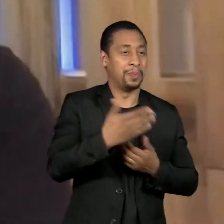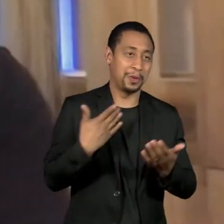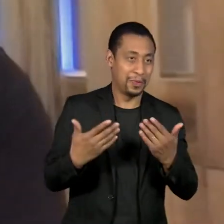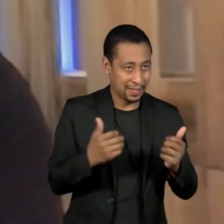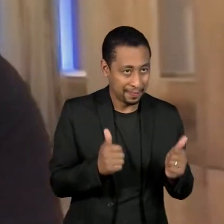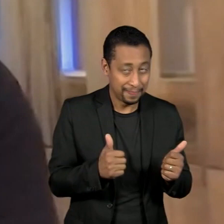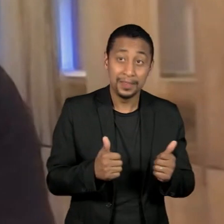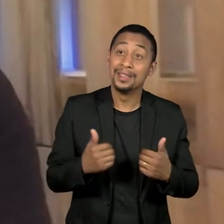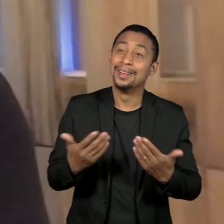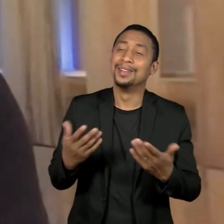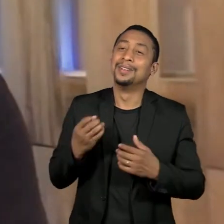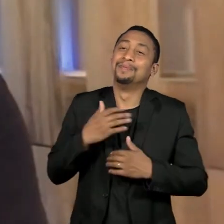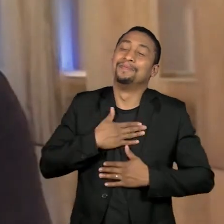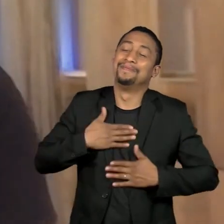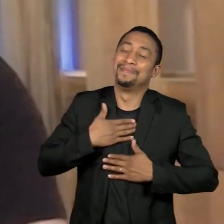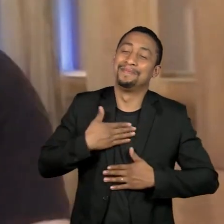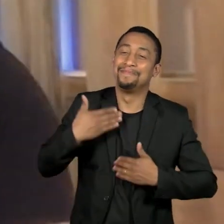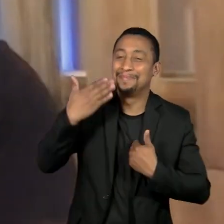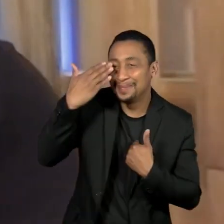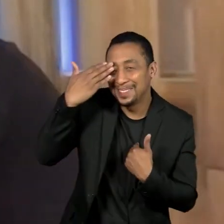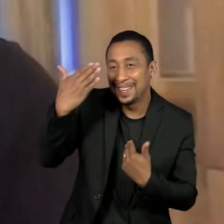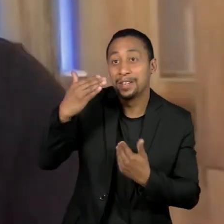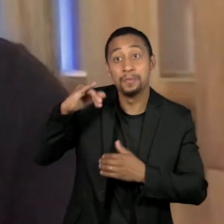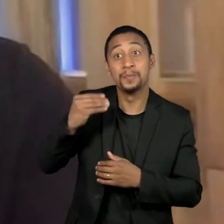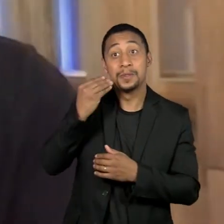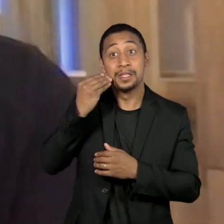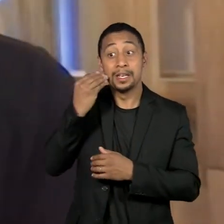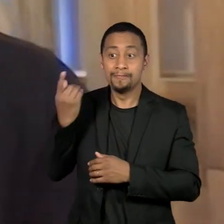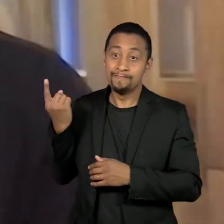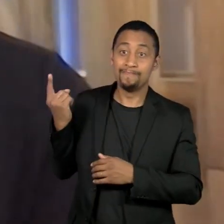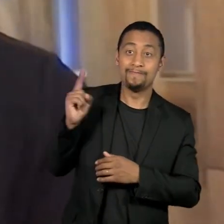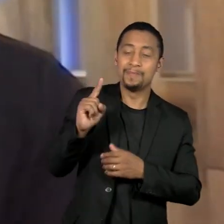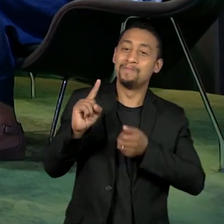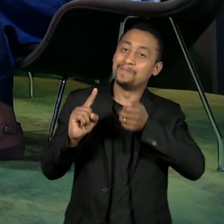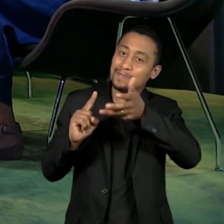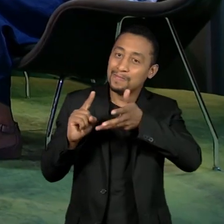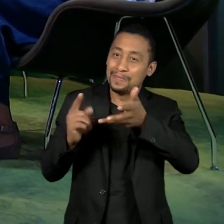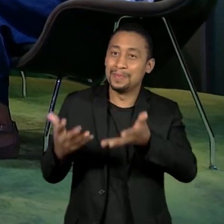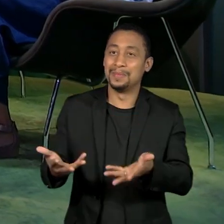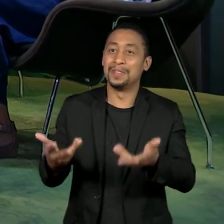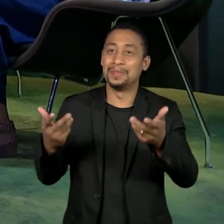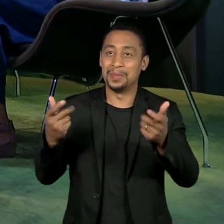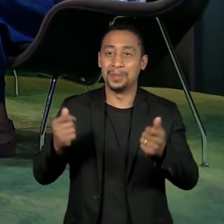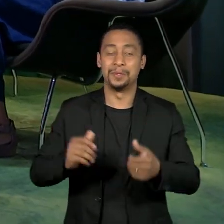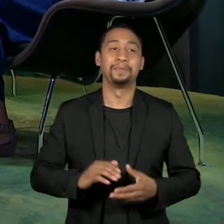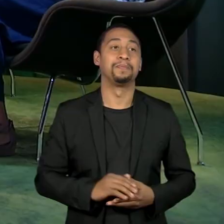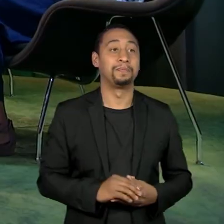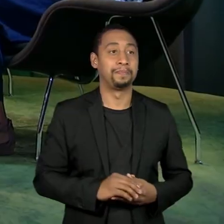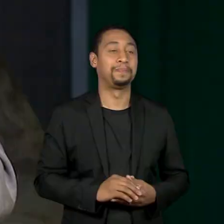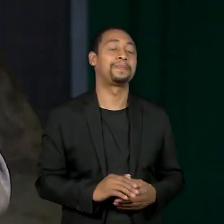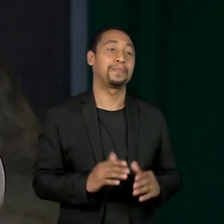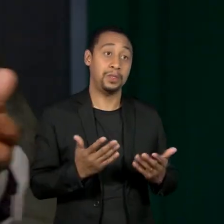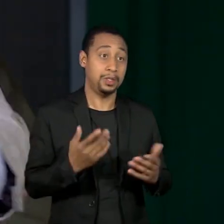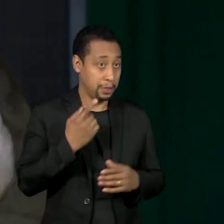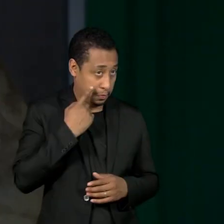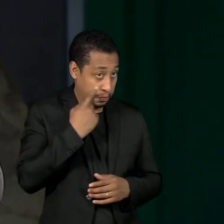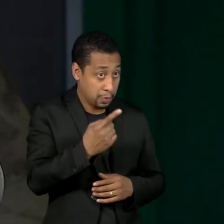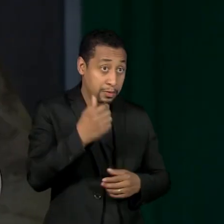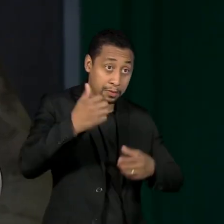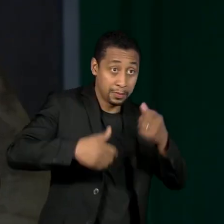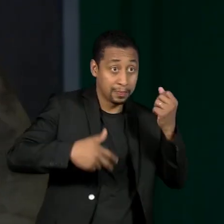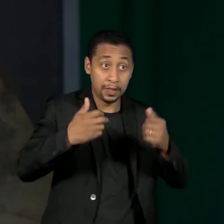ser um prazer. Obrigado mesmo aí por essa possibilidade, oportunidade maravilhosa. Agora, Elisandra, o Ale, então, está fazendo